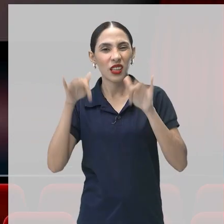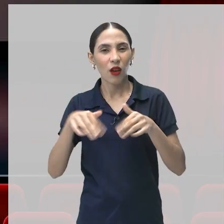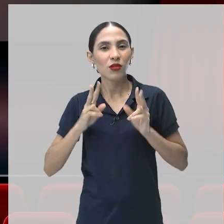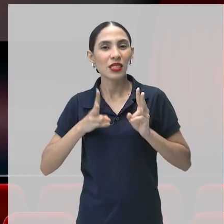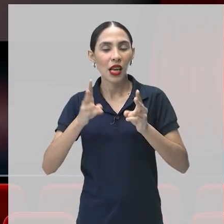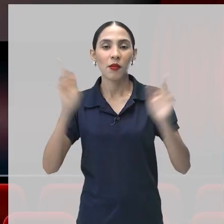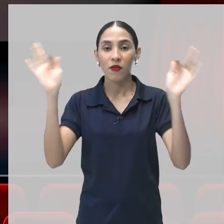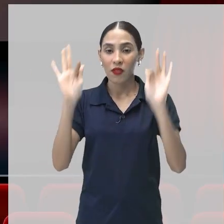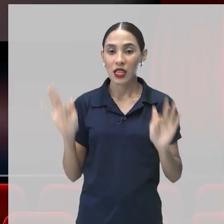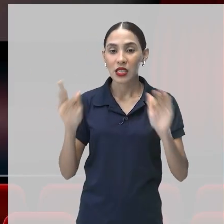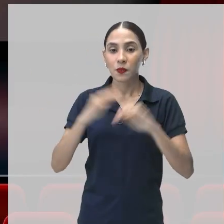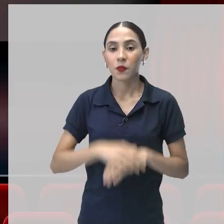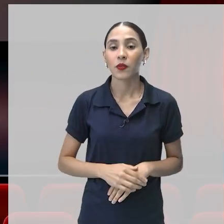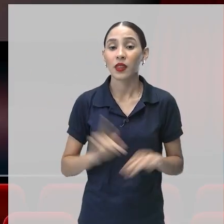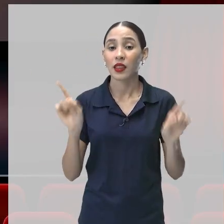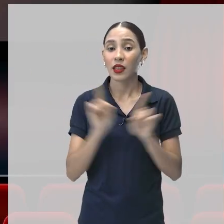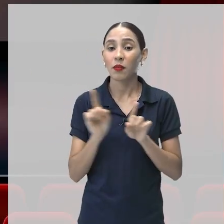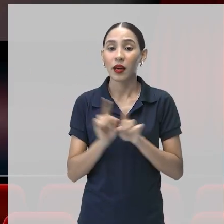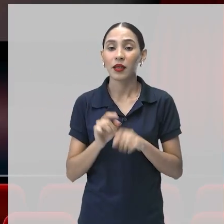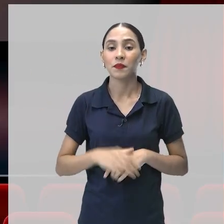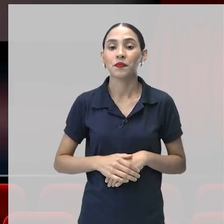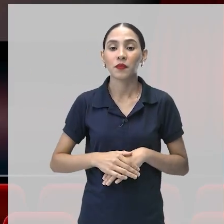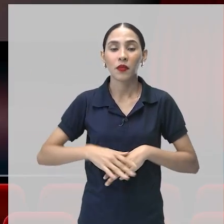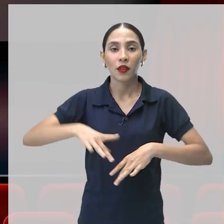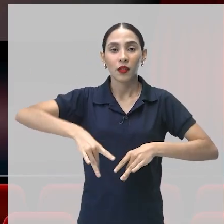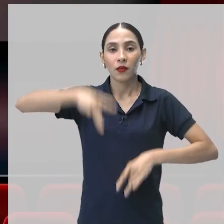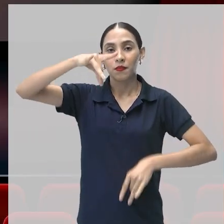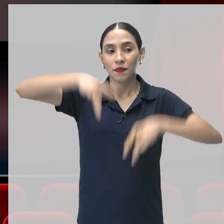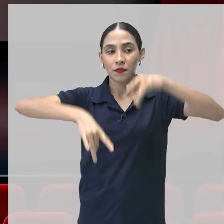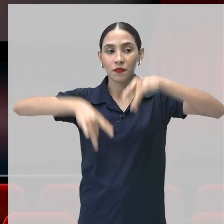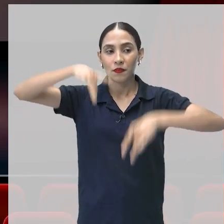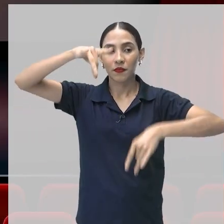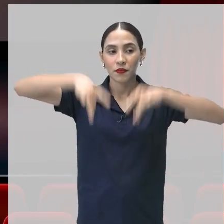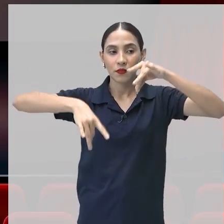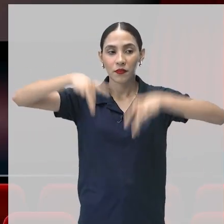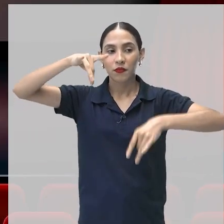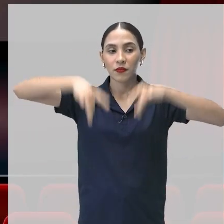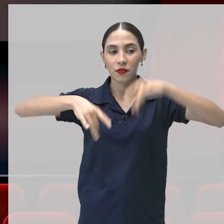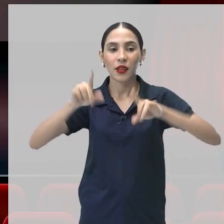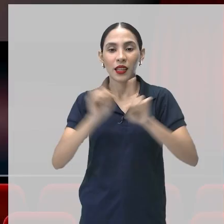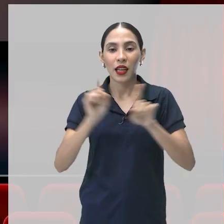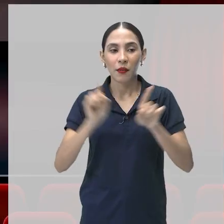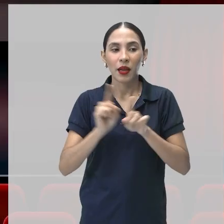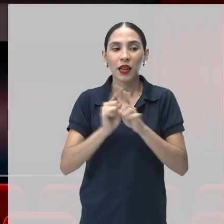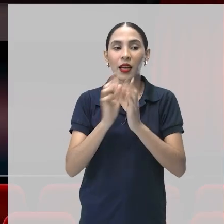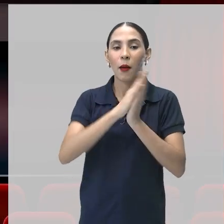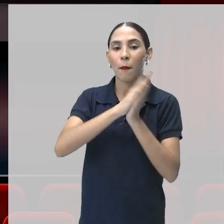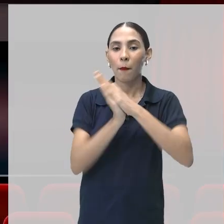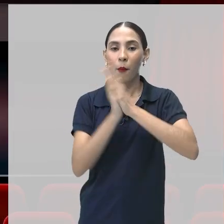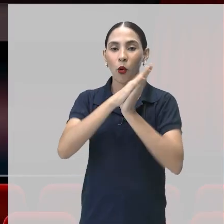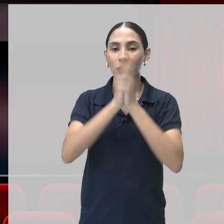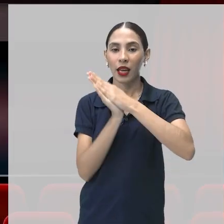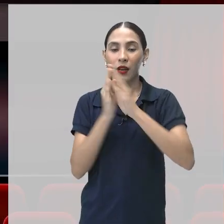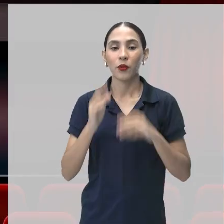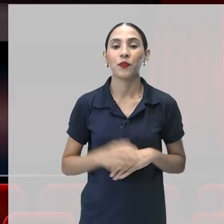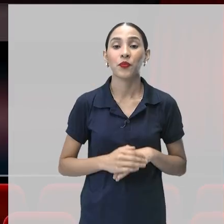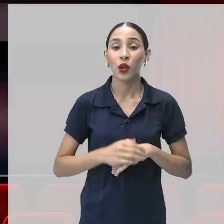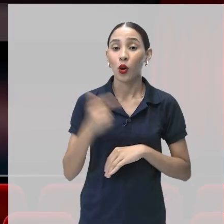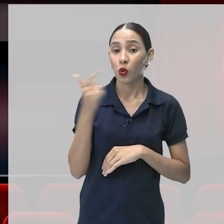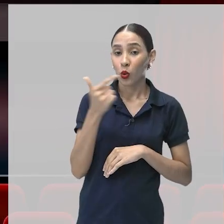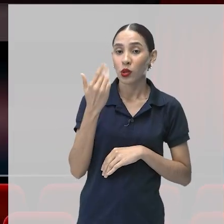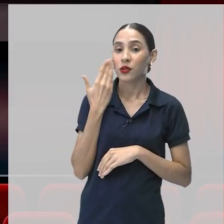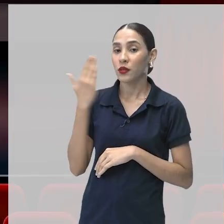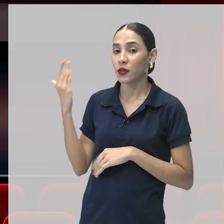sempre feliz. Aí tem o teatro de marionete e de bonecos. Já o teatro moderno, nós